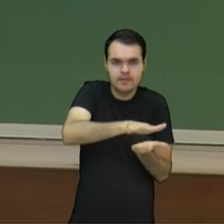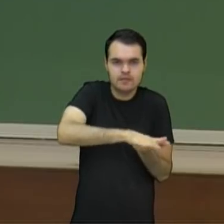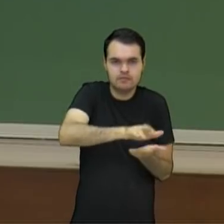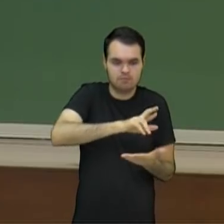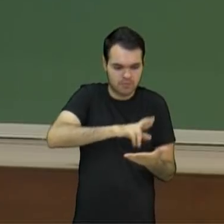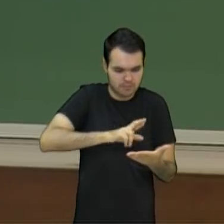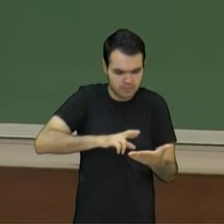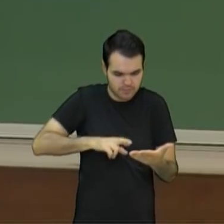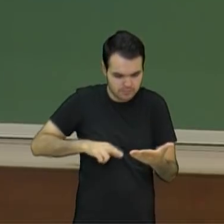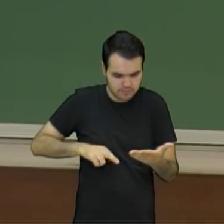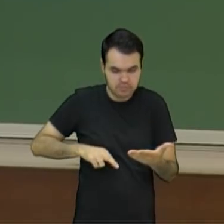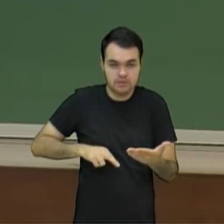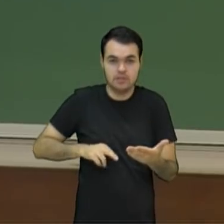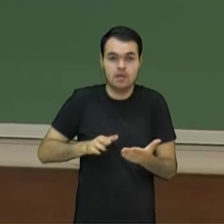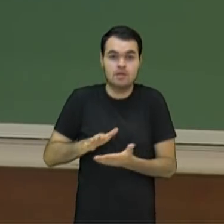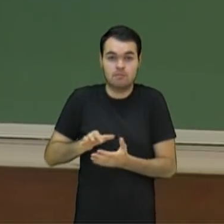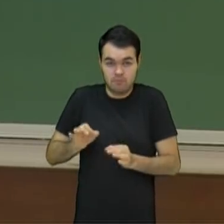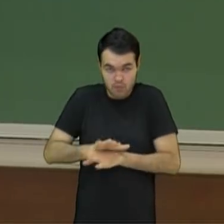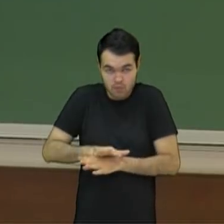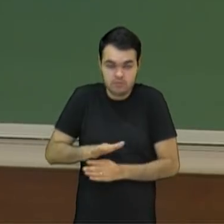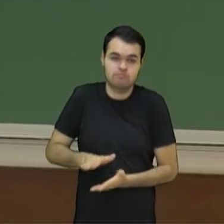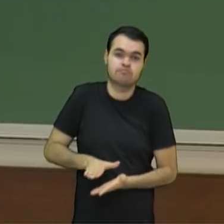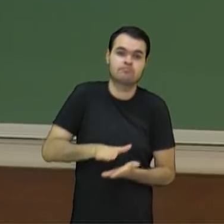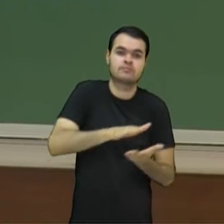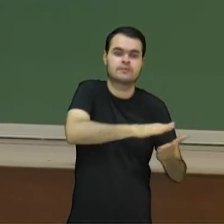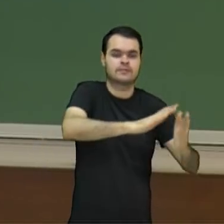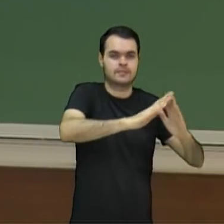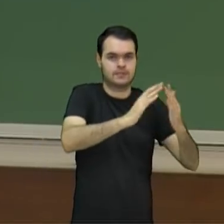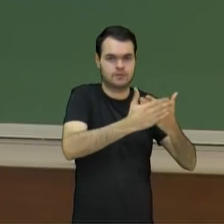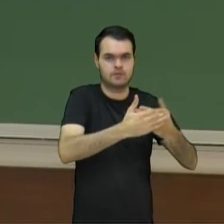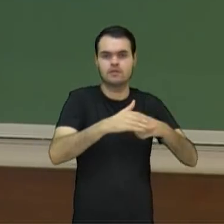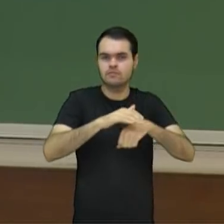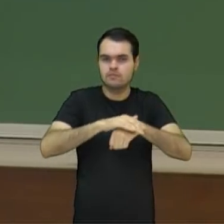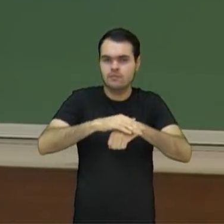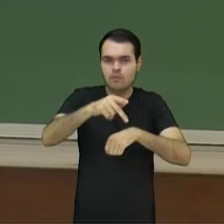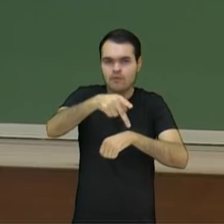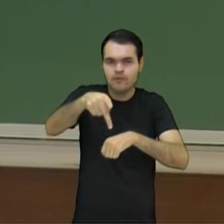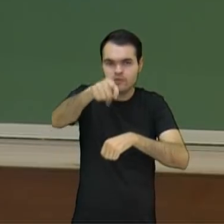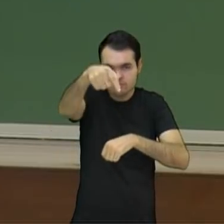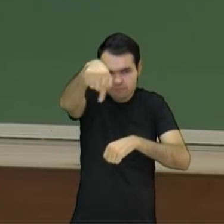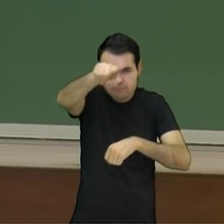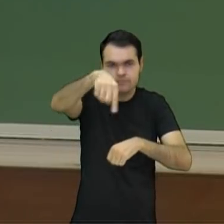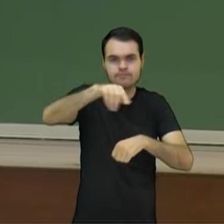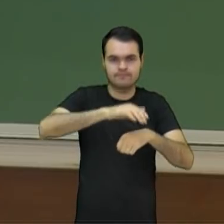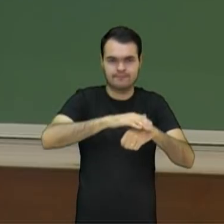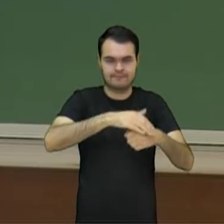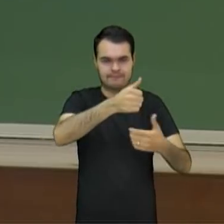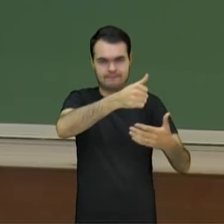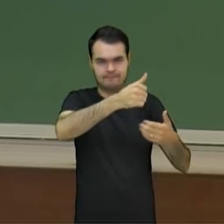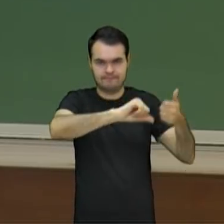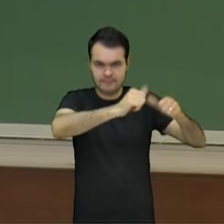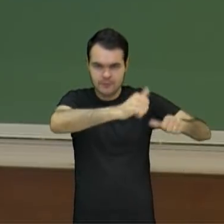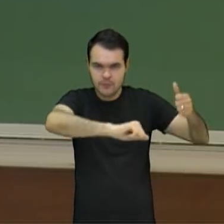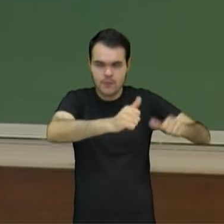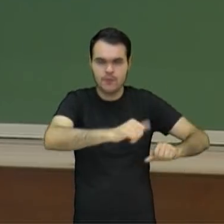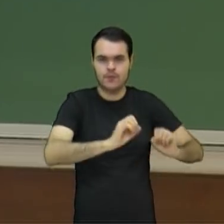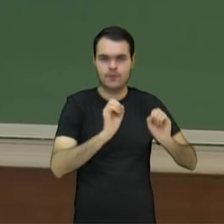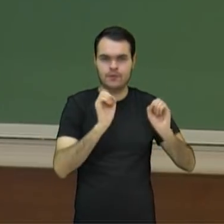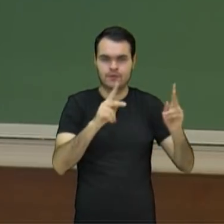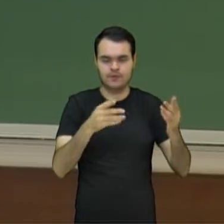que retornem na escola com a atividade para que seja corrigida pelo teu professor. Feito isso, vamos à